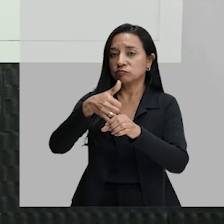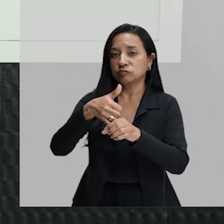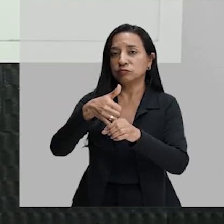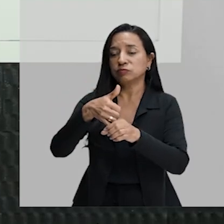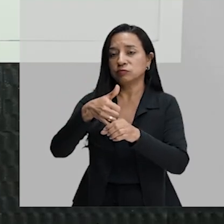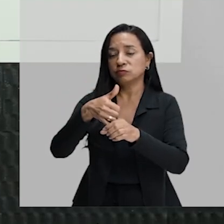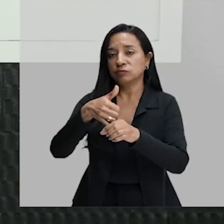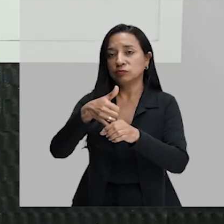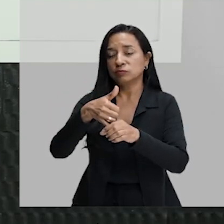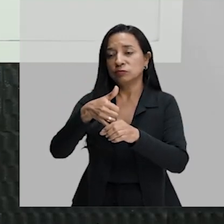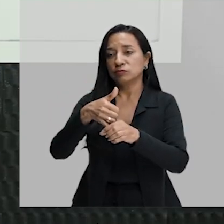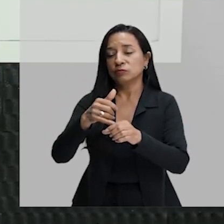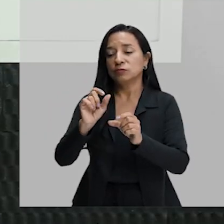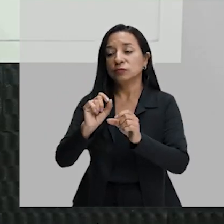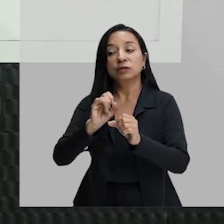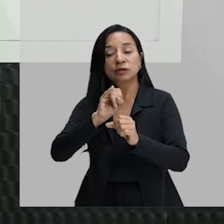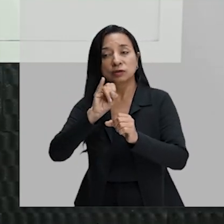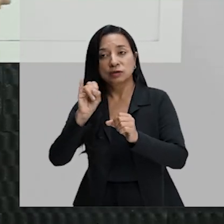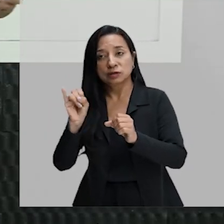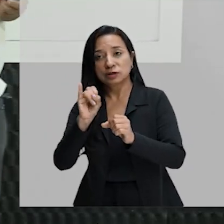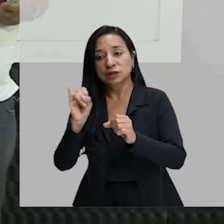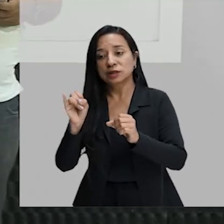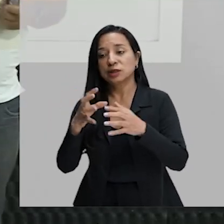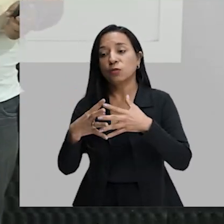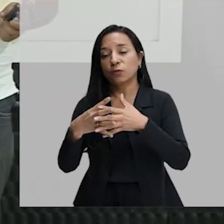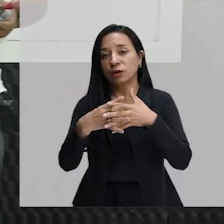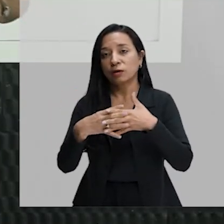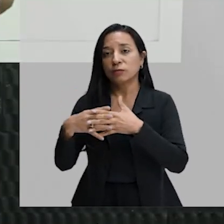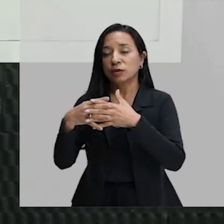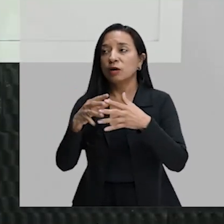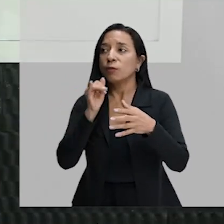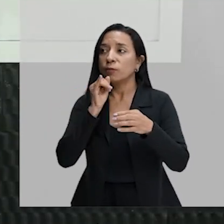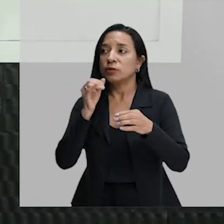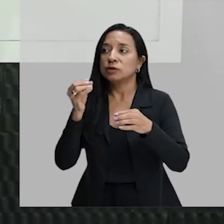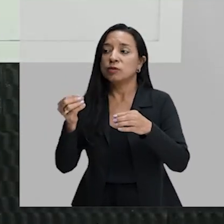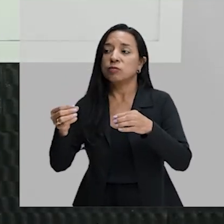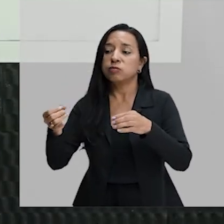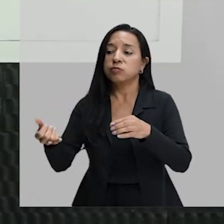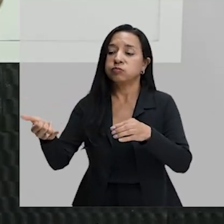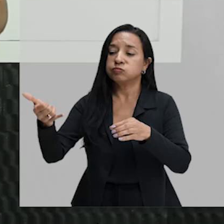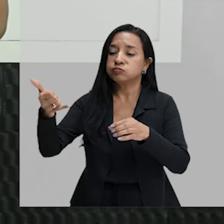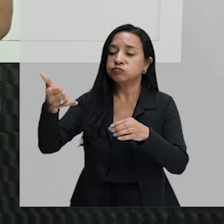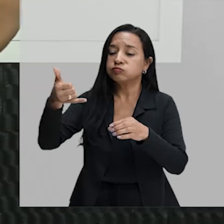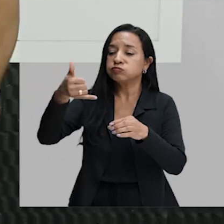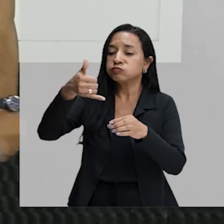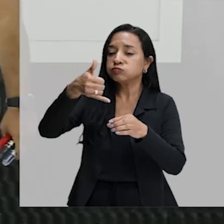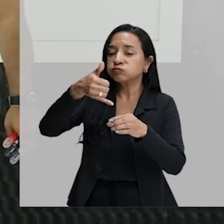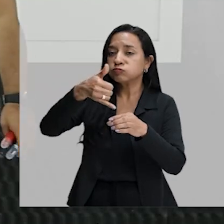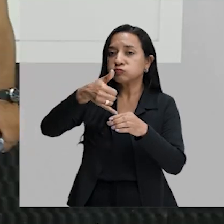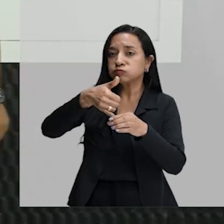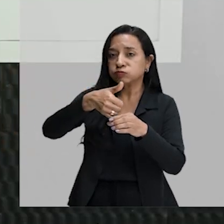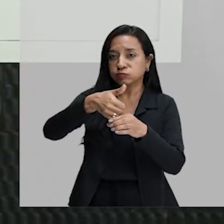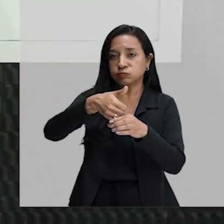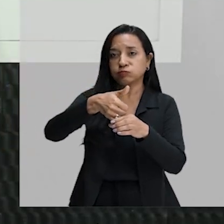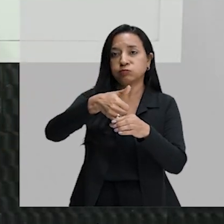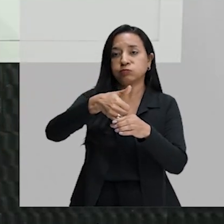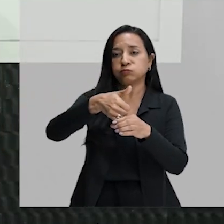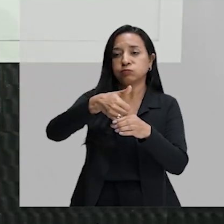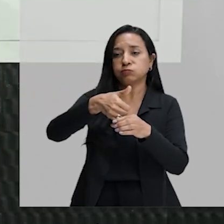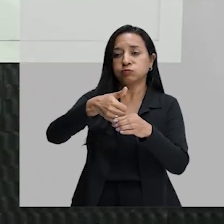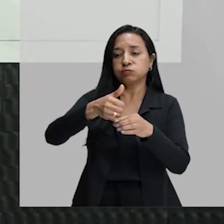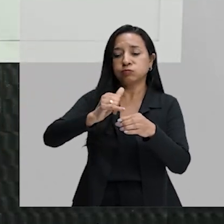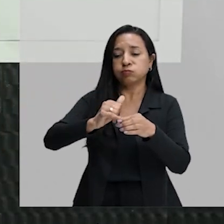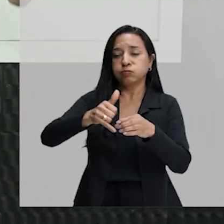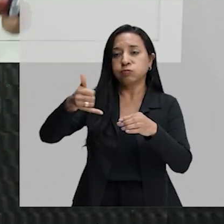ok? Então, se um caminhão ele é, por exemplo, abastecido, né, o caminhão tanque, aquele caminhão pipa, se ele é